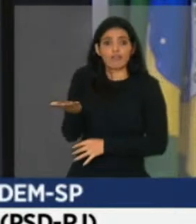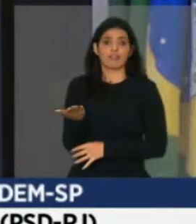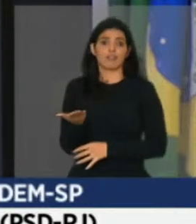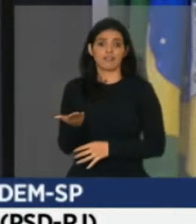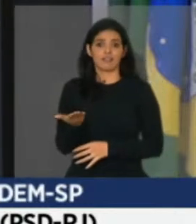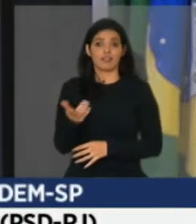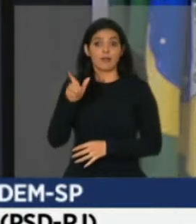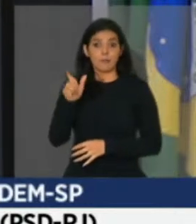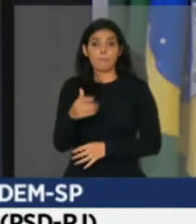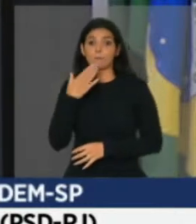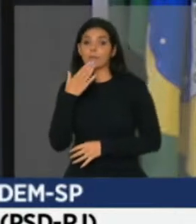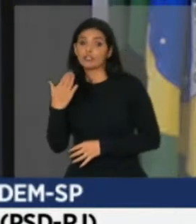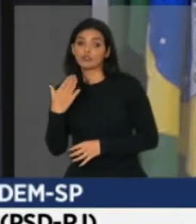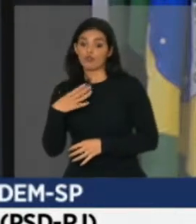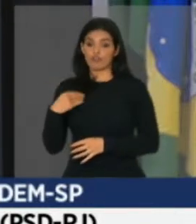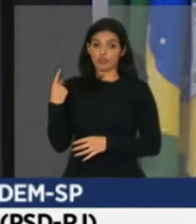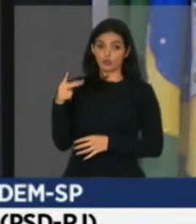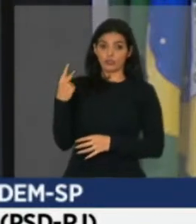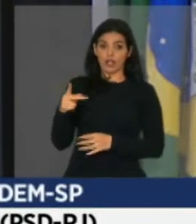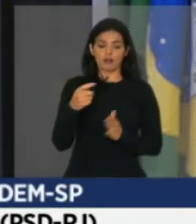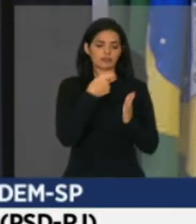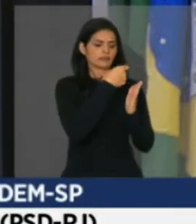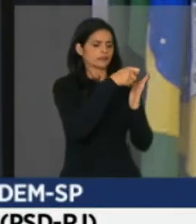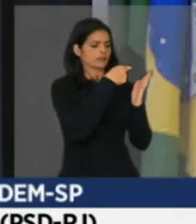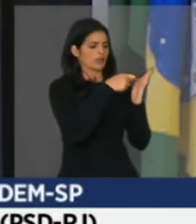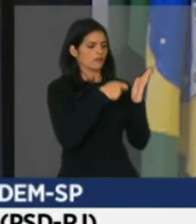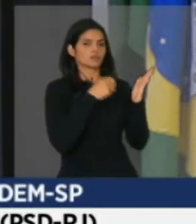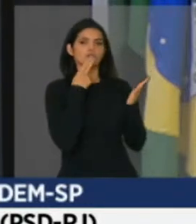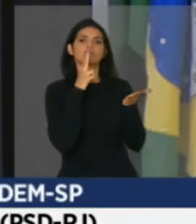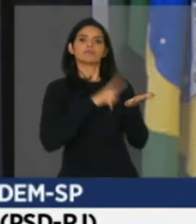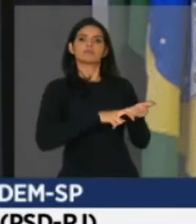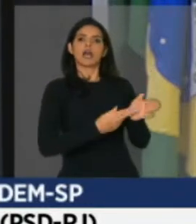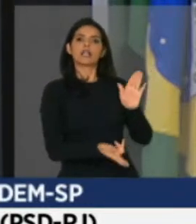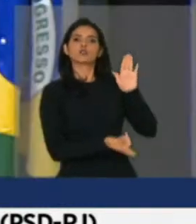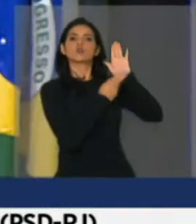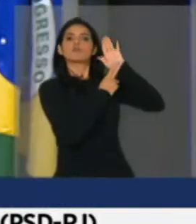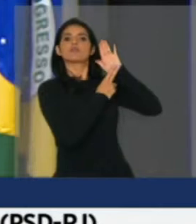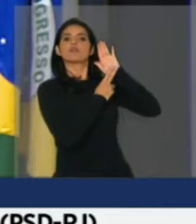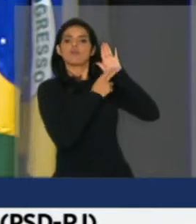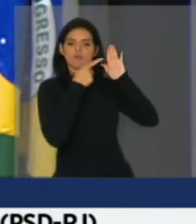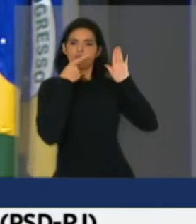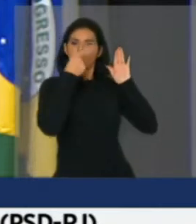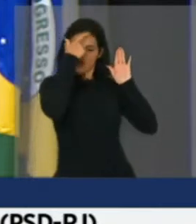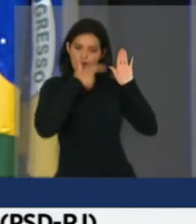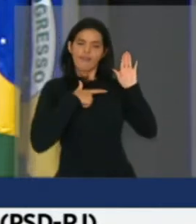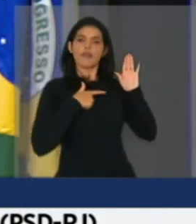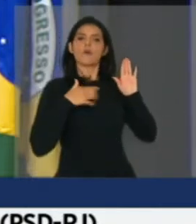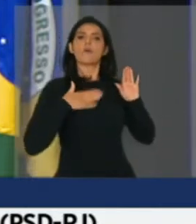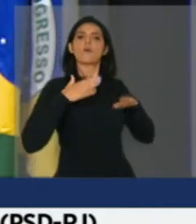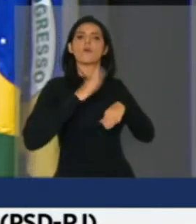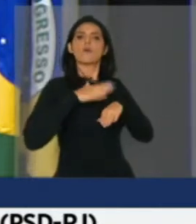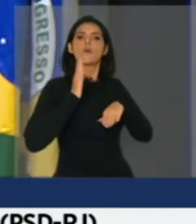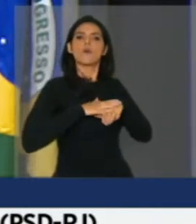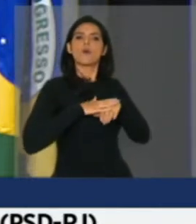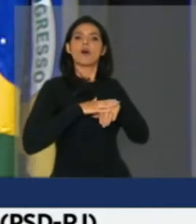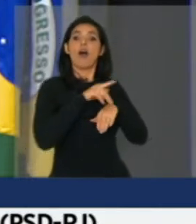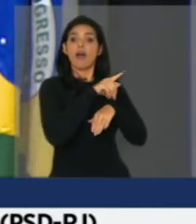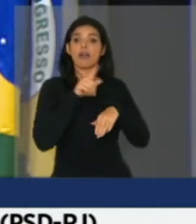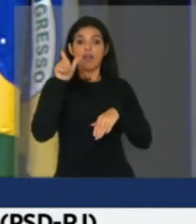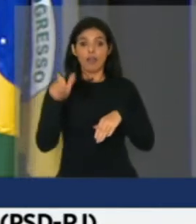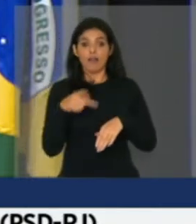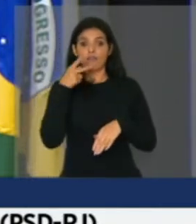Pediu que o filho escrevesse uma carta assumindo a autoria e disse que ia utilizar da influência